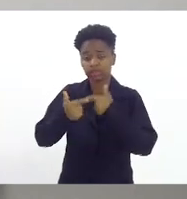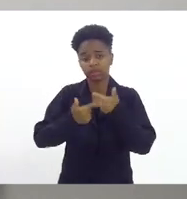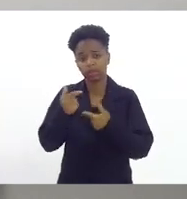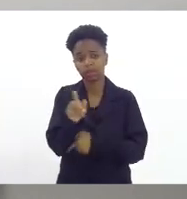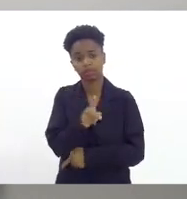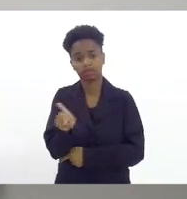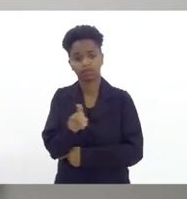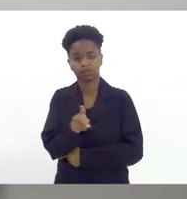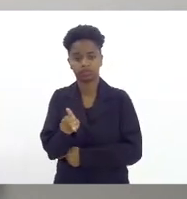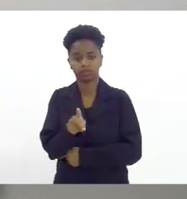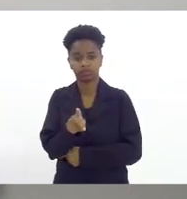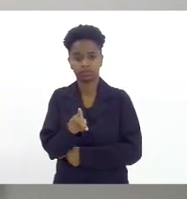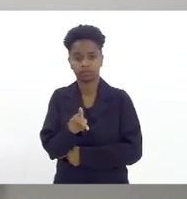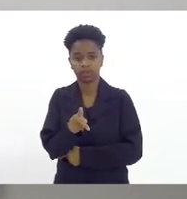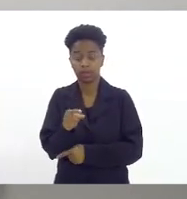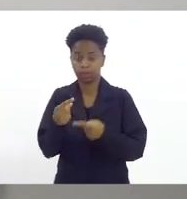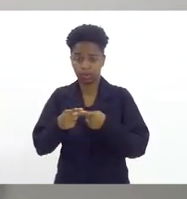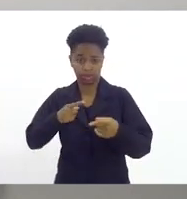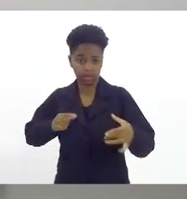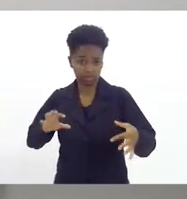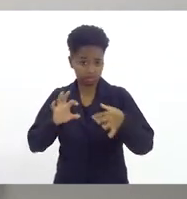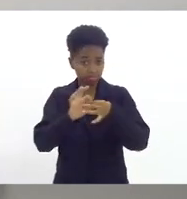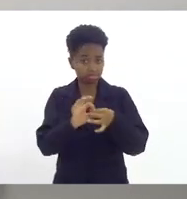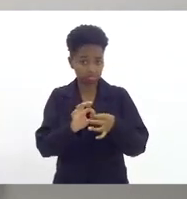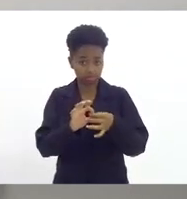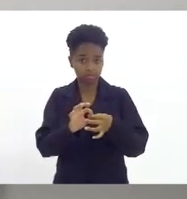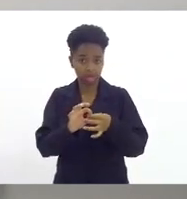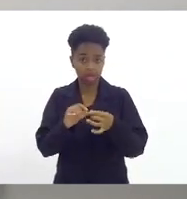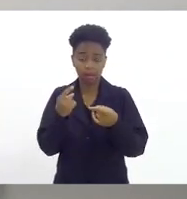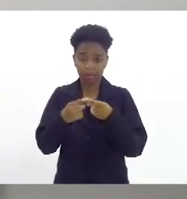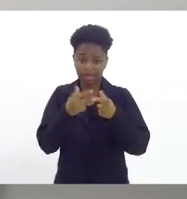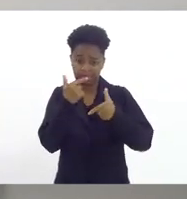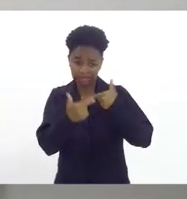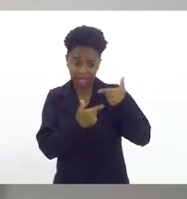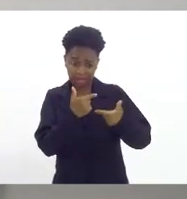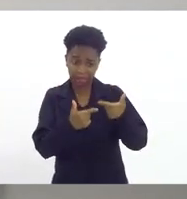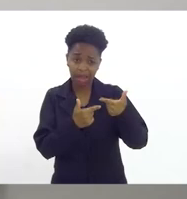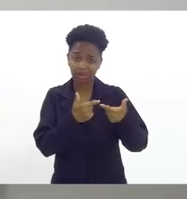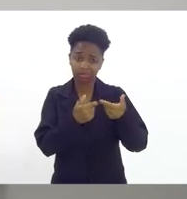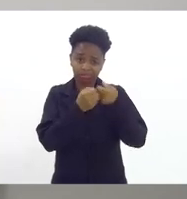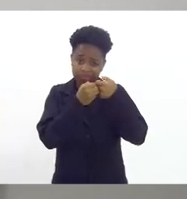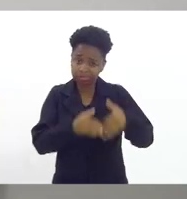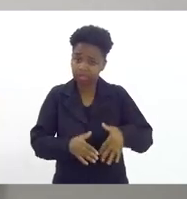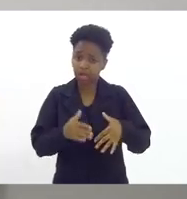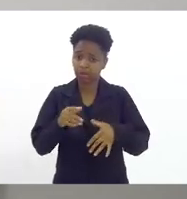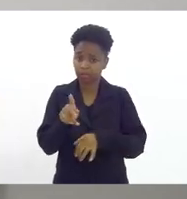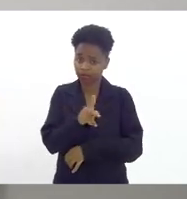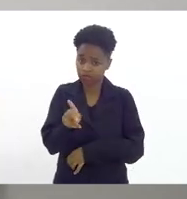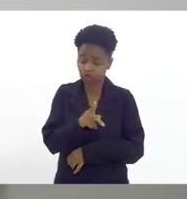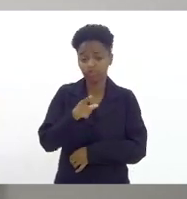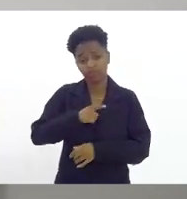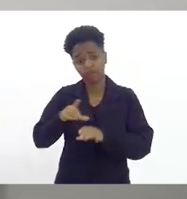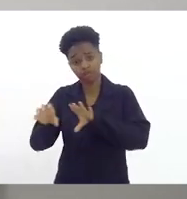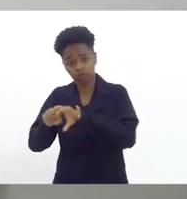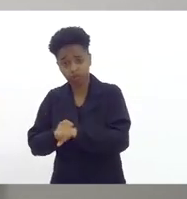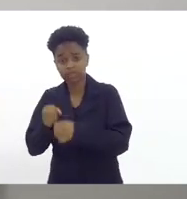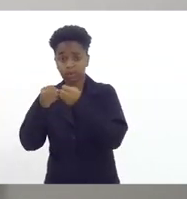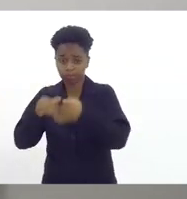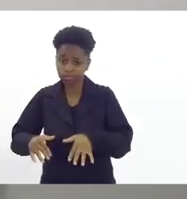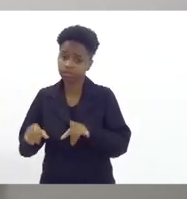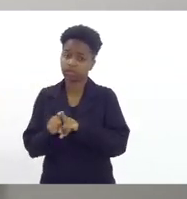porque uma coisa tá ligada a outra um trabalho precário docente leva uma formação precária